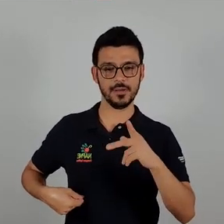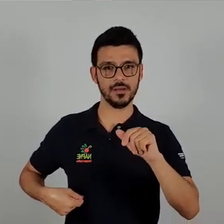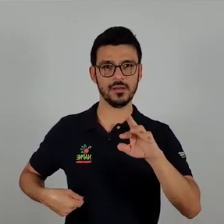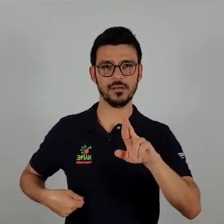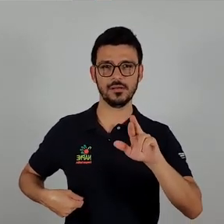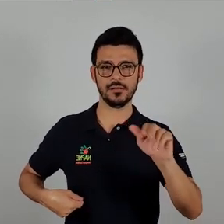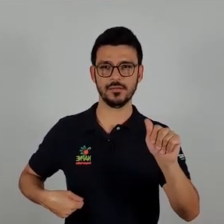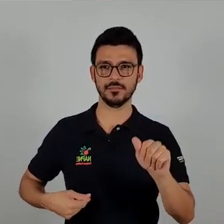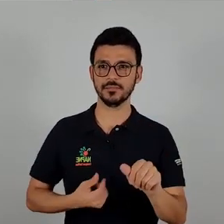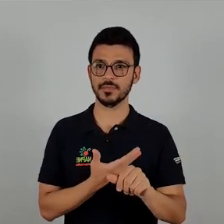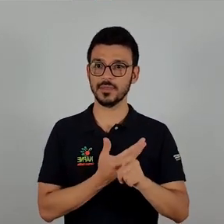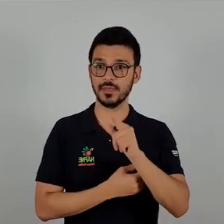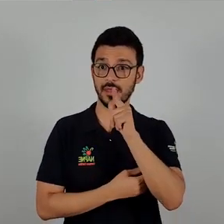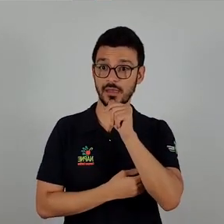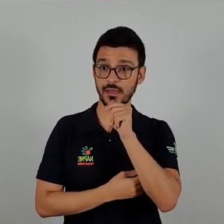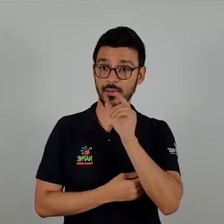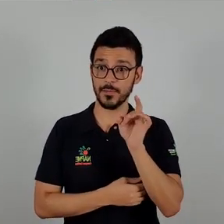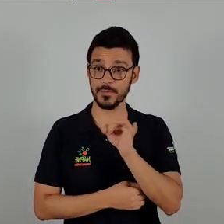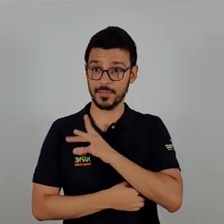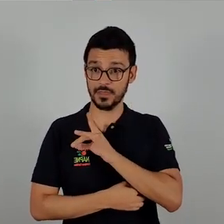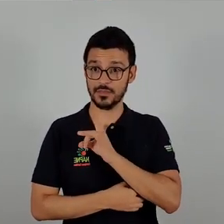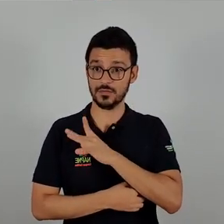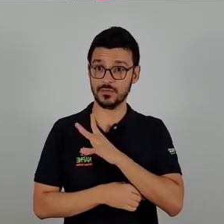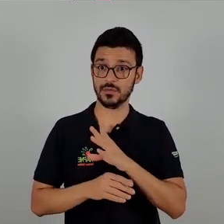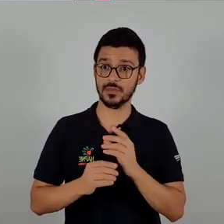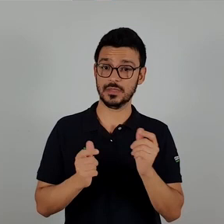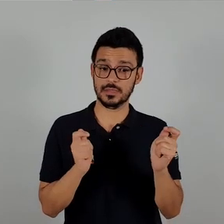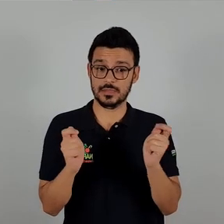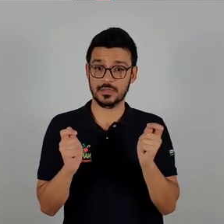indecisão. Só um exemplo. E assim,